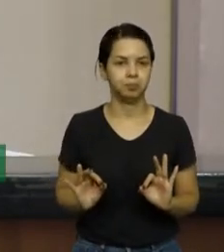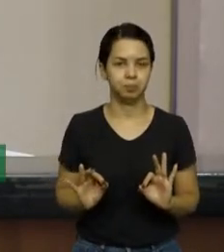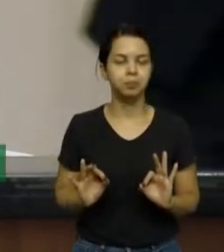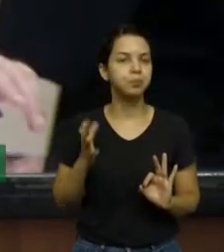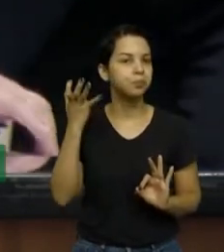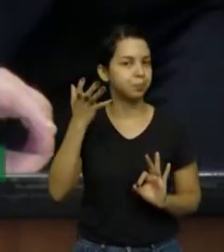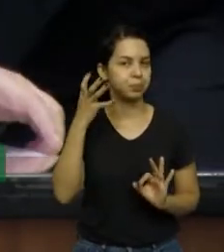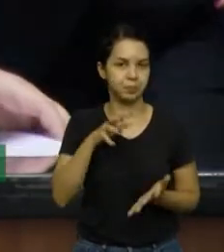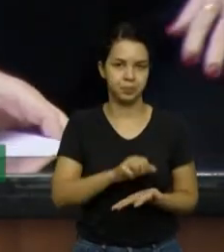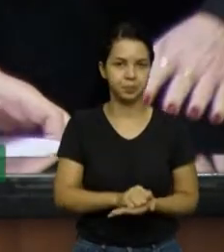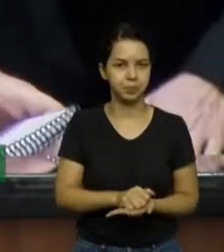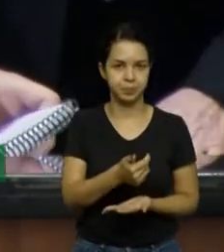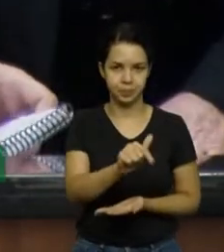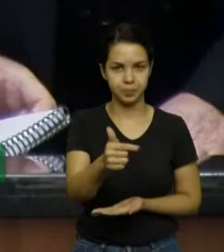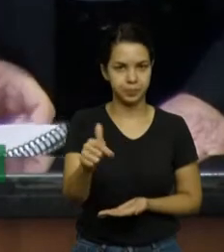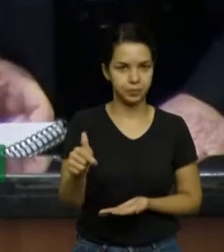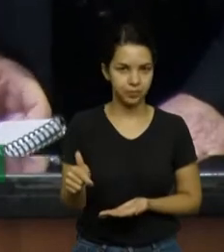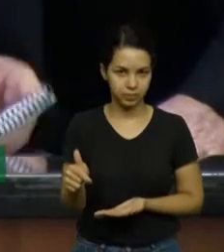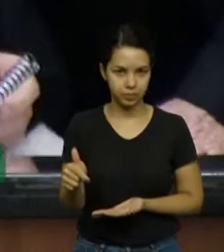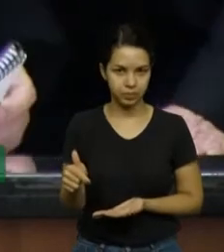oradores inscritos,